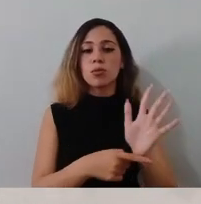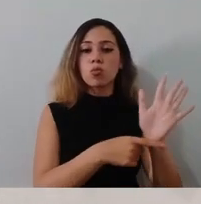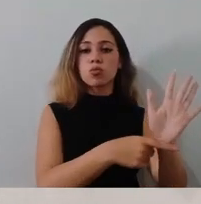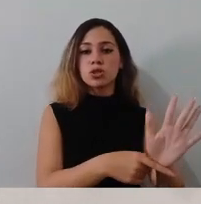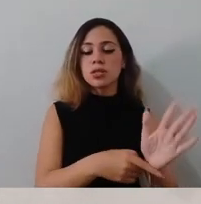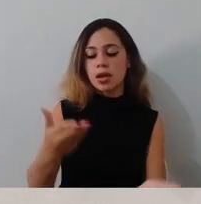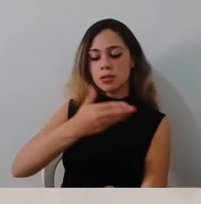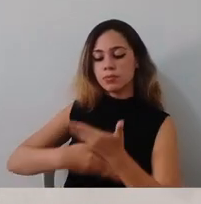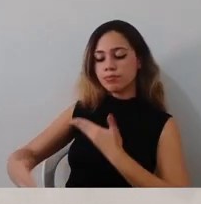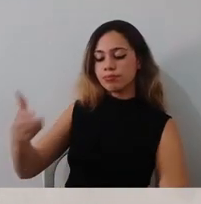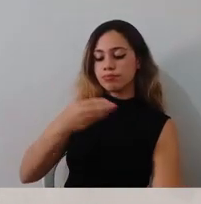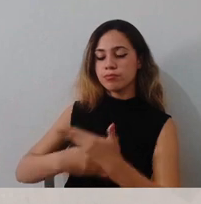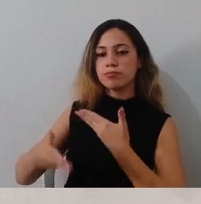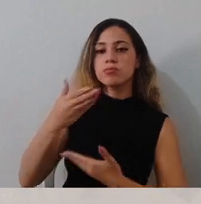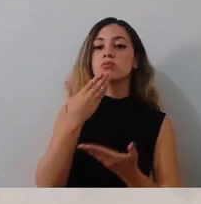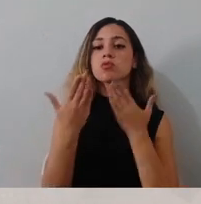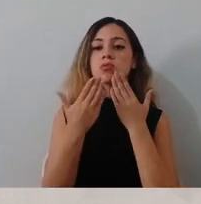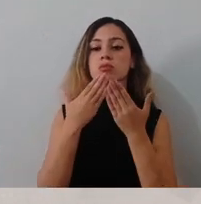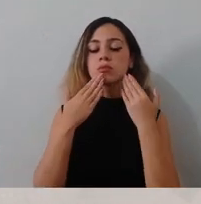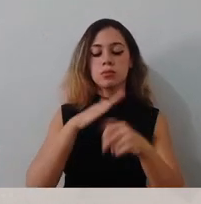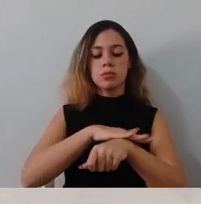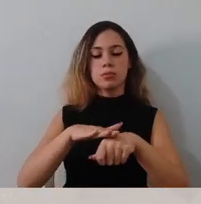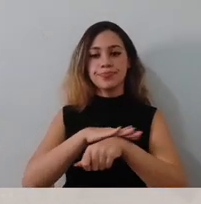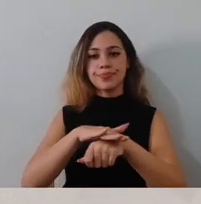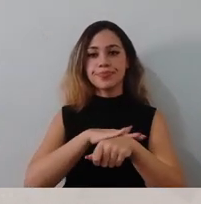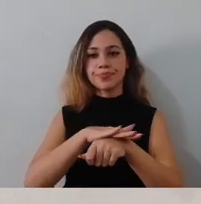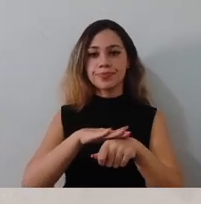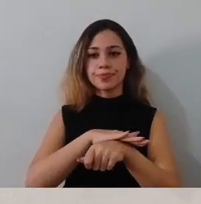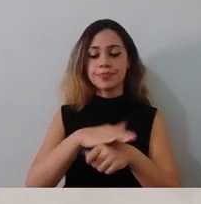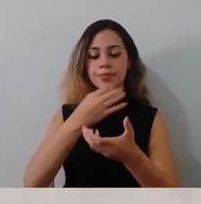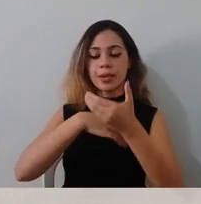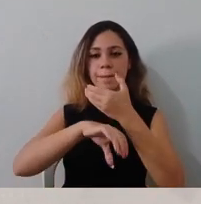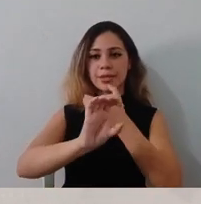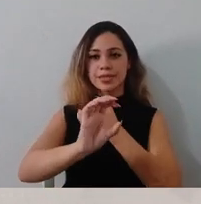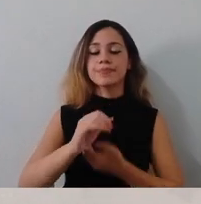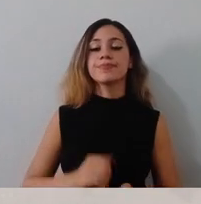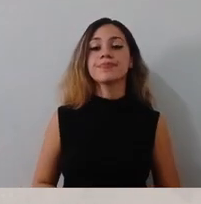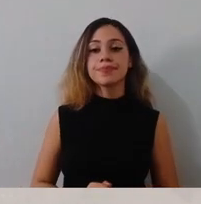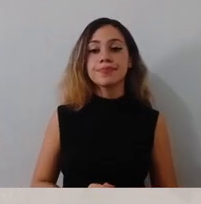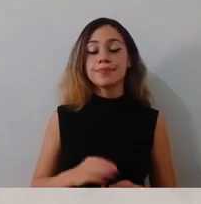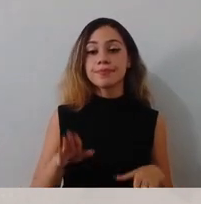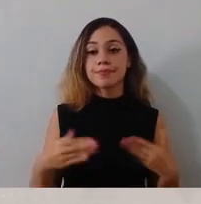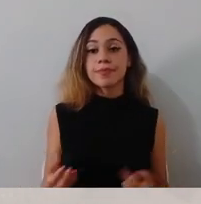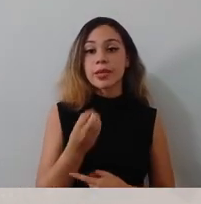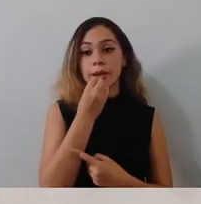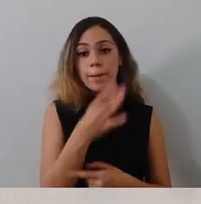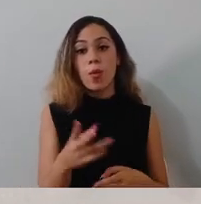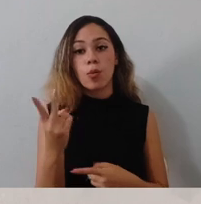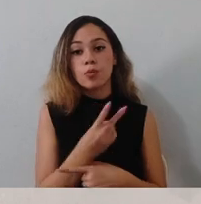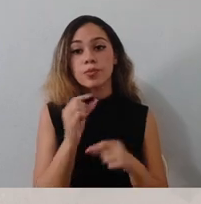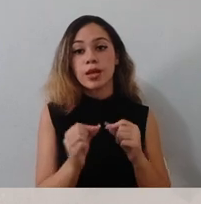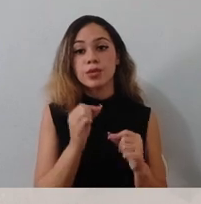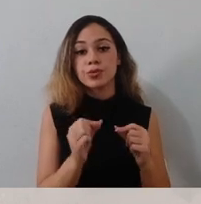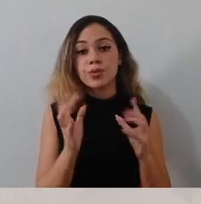nós conseguimos nos ouvir, né? E é isso. Mas que bom que na contraproposta,